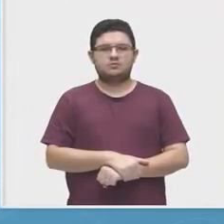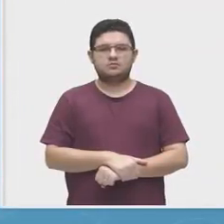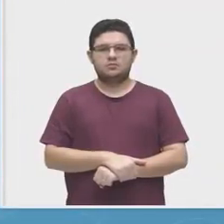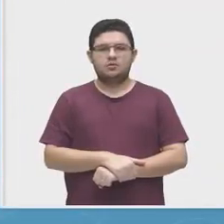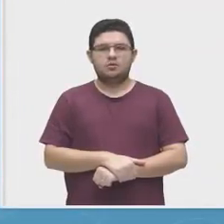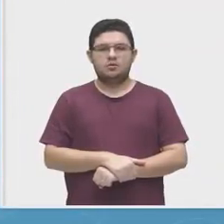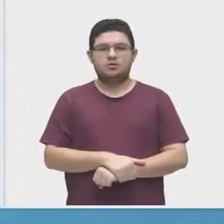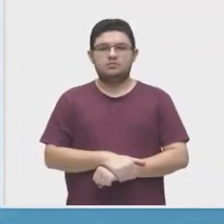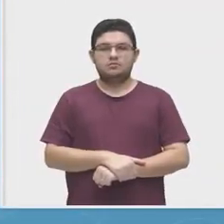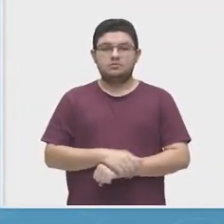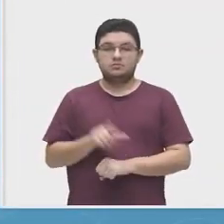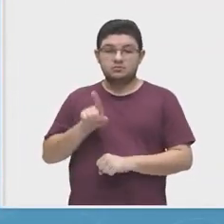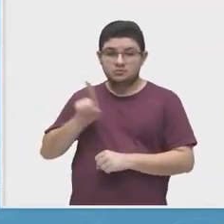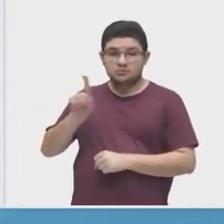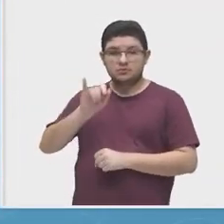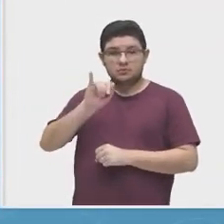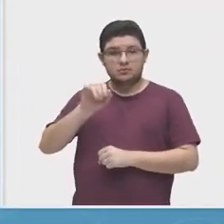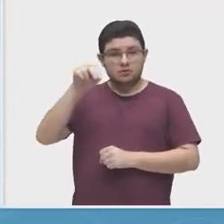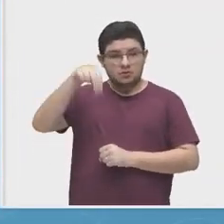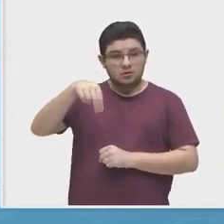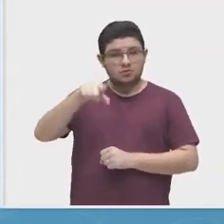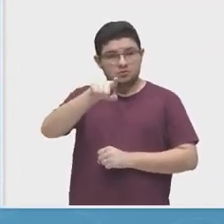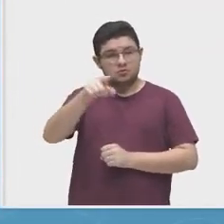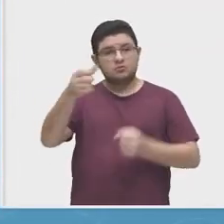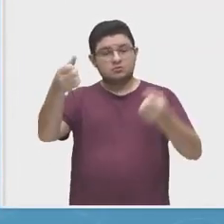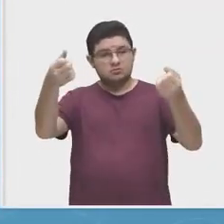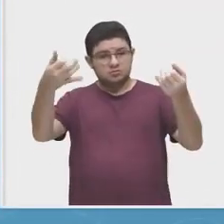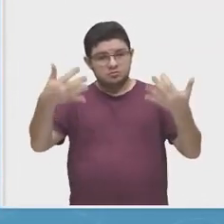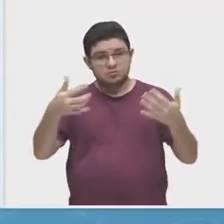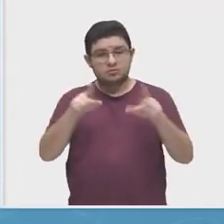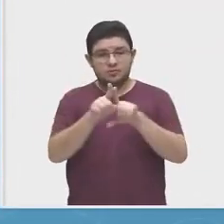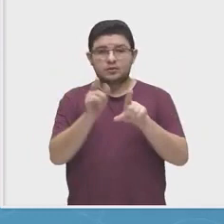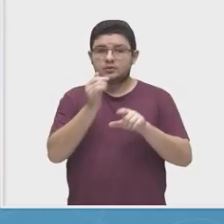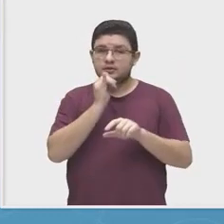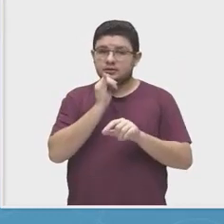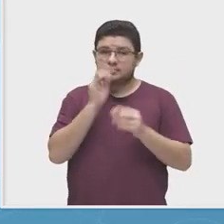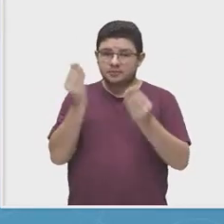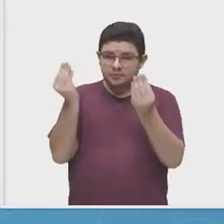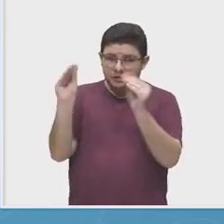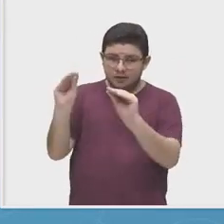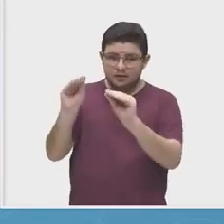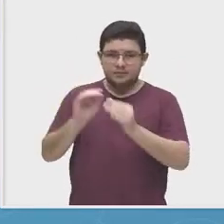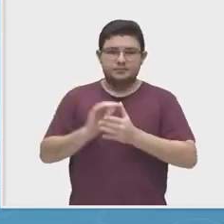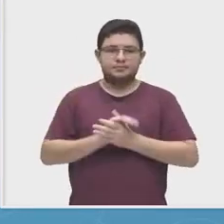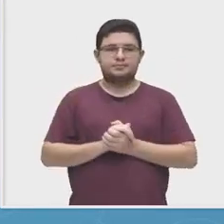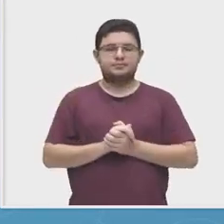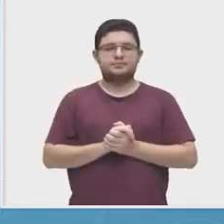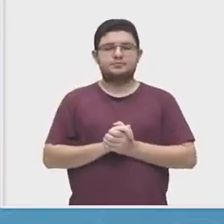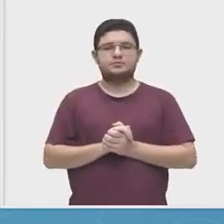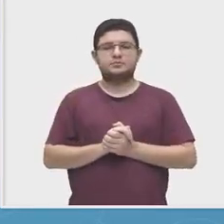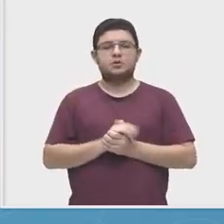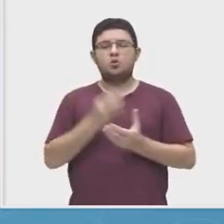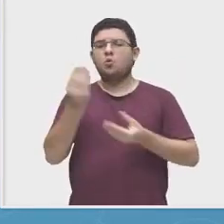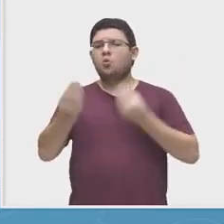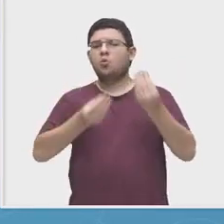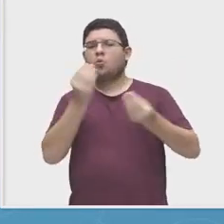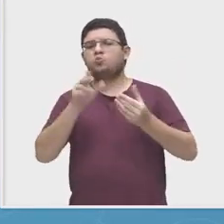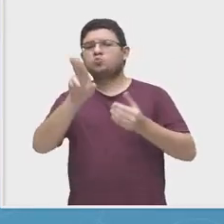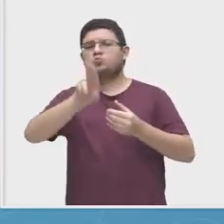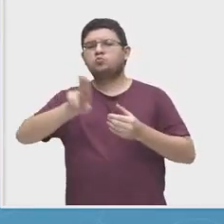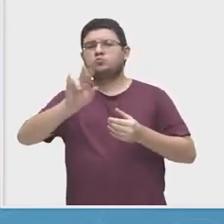Então, explique o uso da preposição in e exemplifique. Qual é a situação de uso, então, né? A preposição, enquanto que nós